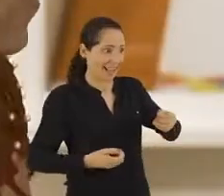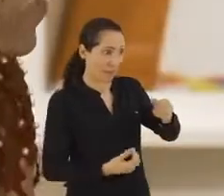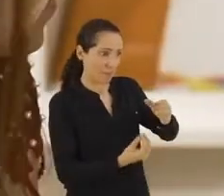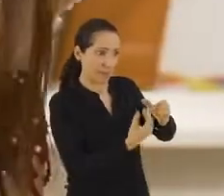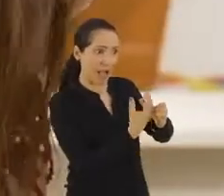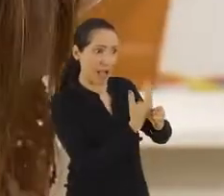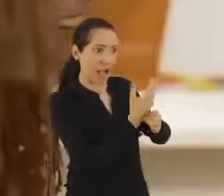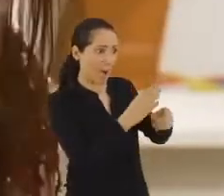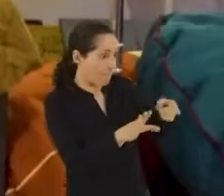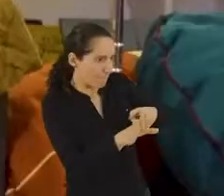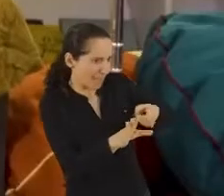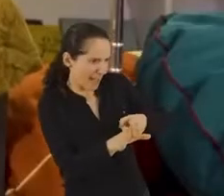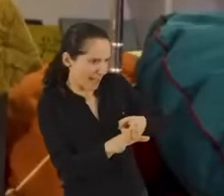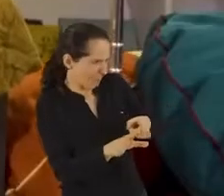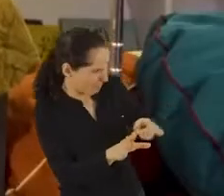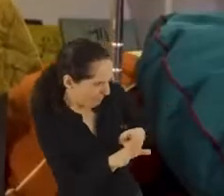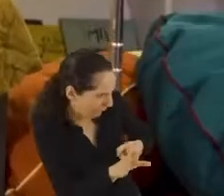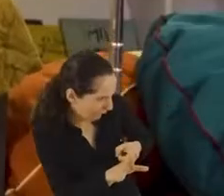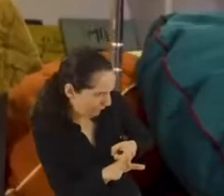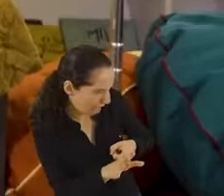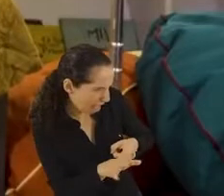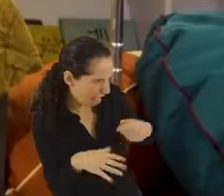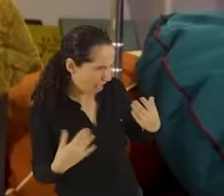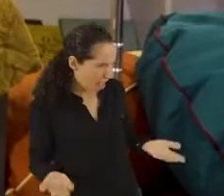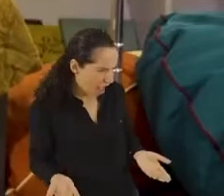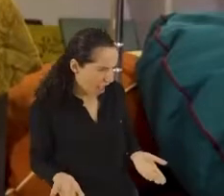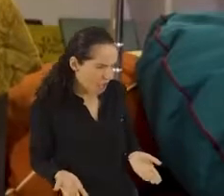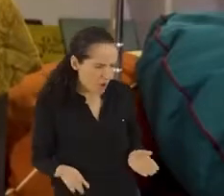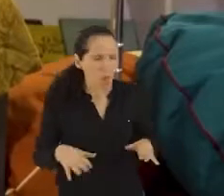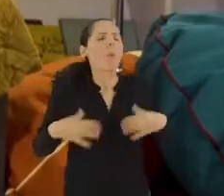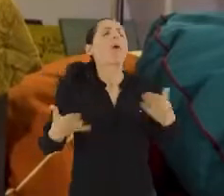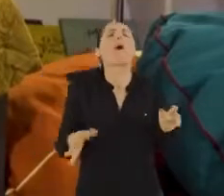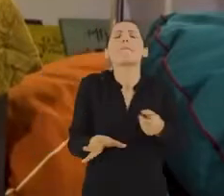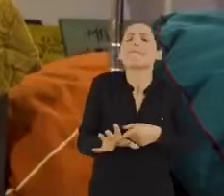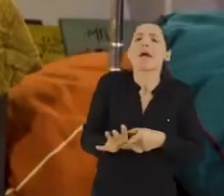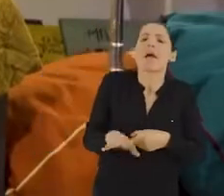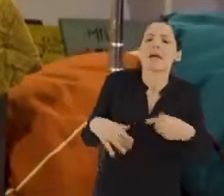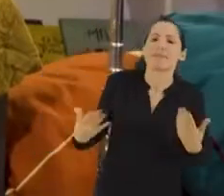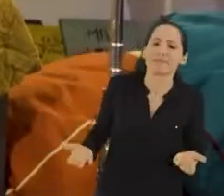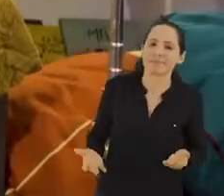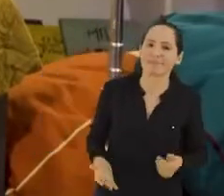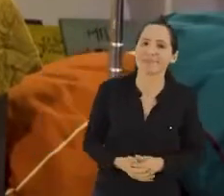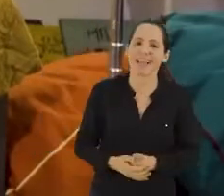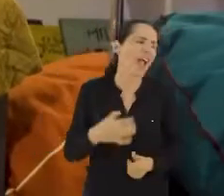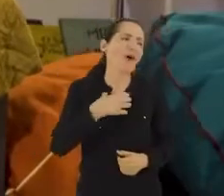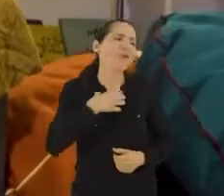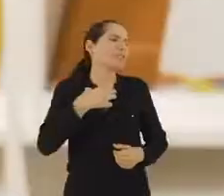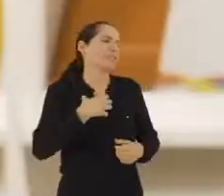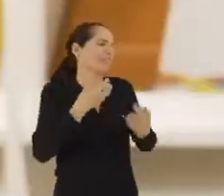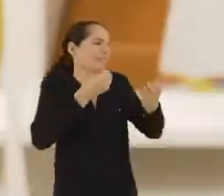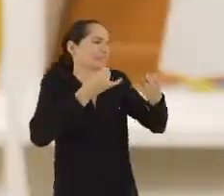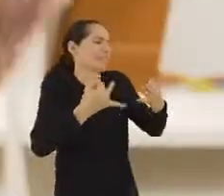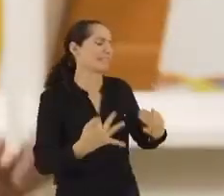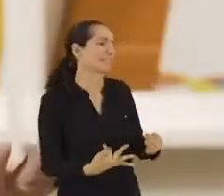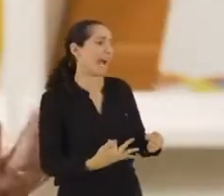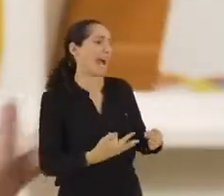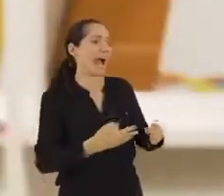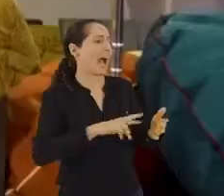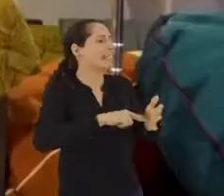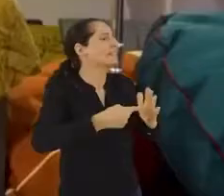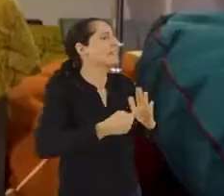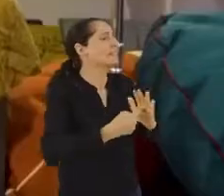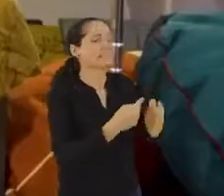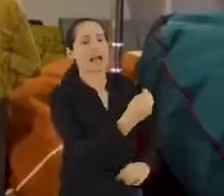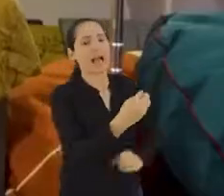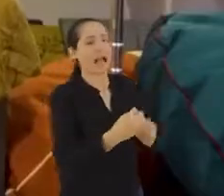Nadine! Não, não, não pé, pé. Não, que pé? Pé é uma forma de falar. É uma árvore. Que